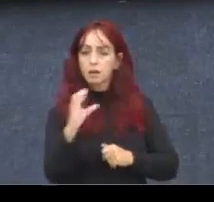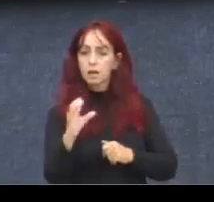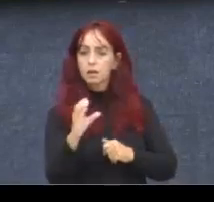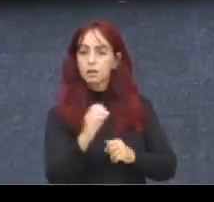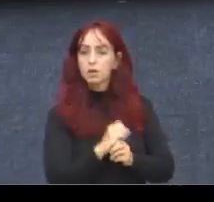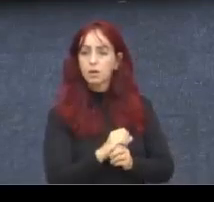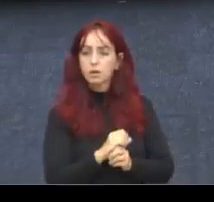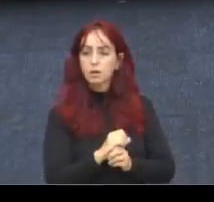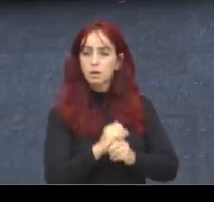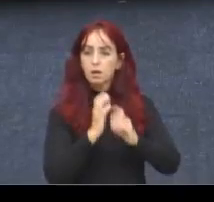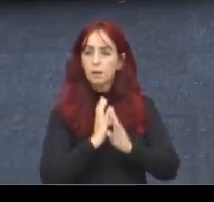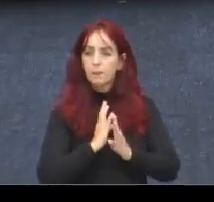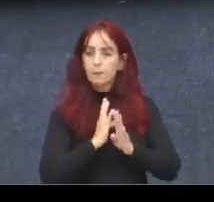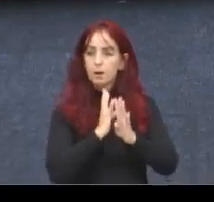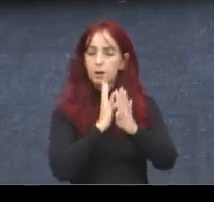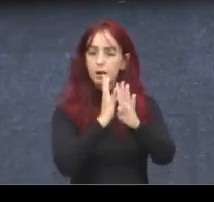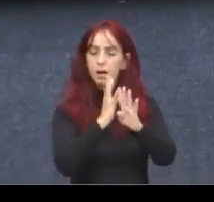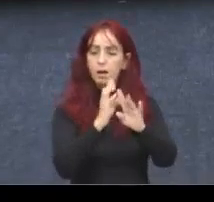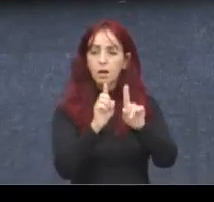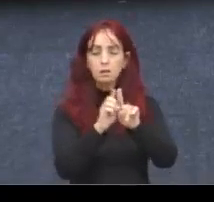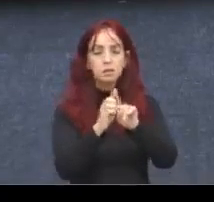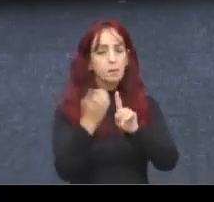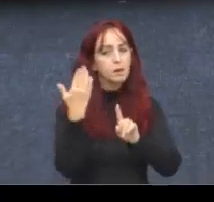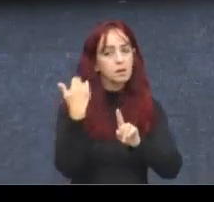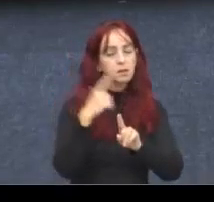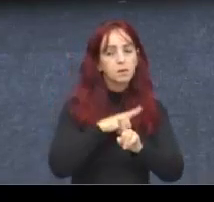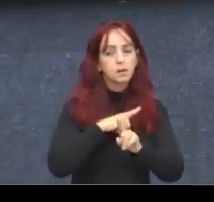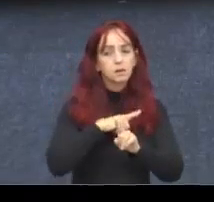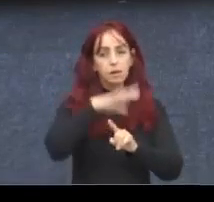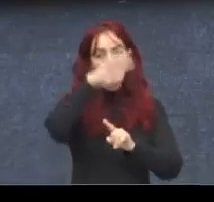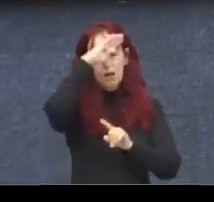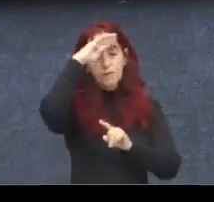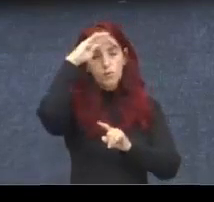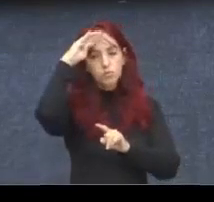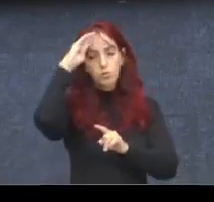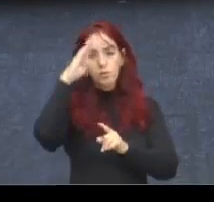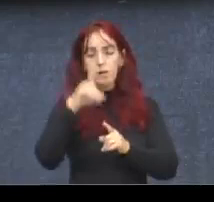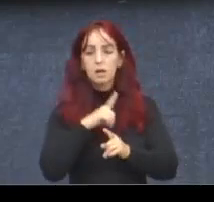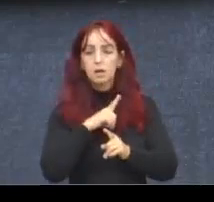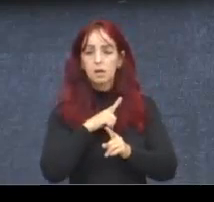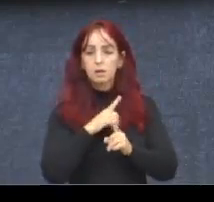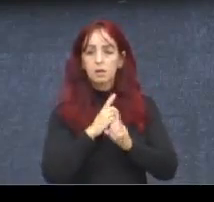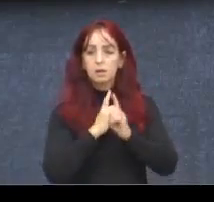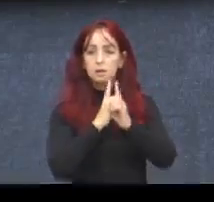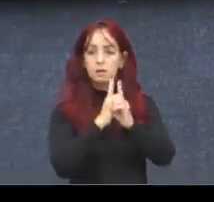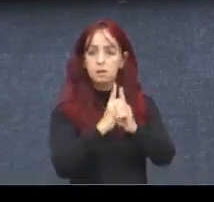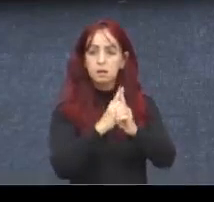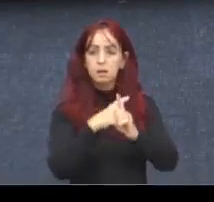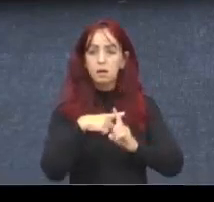pátios, que desceria a Avenida Afonso Pena com representações ao vivo do drama do Calvário.